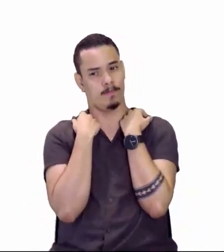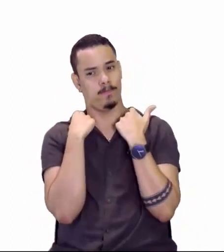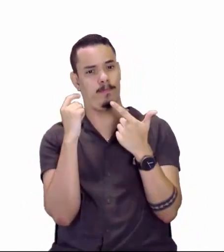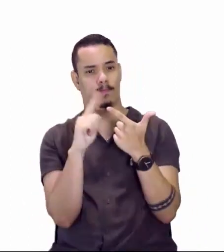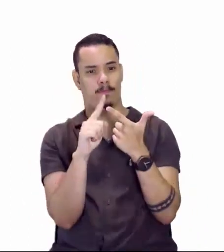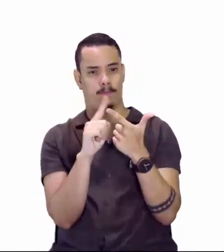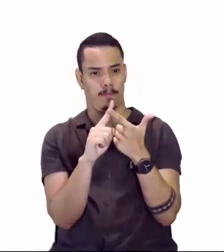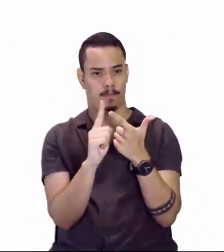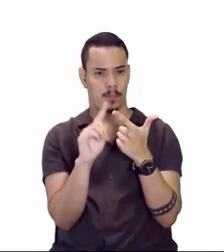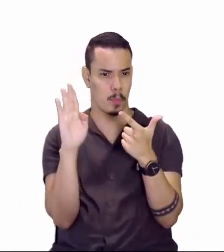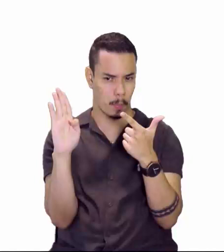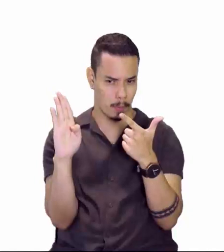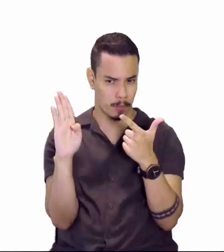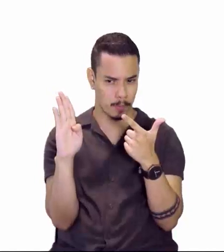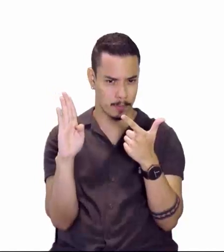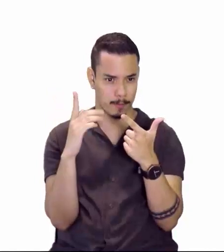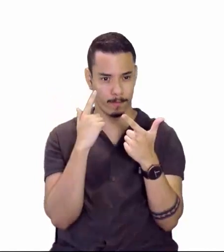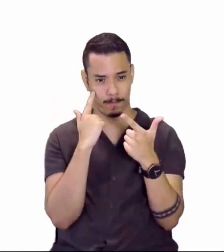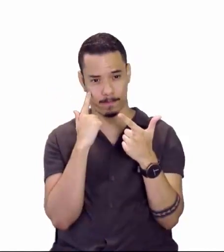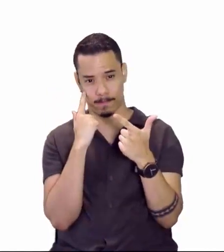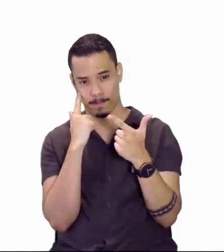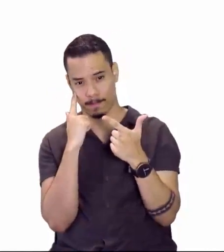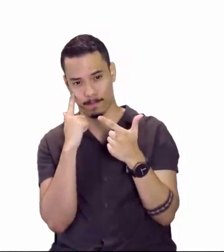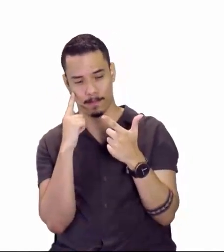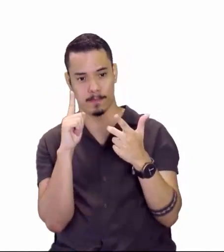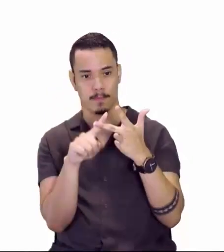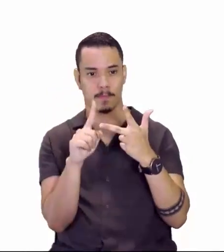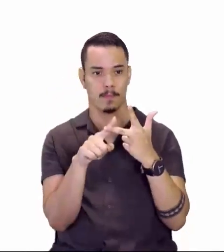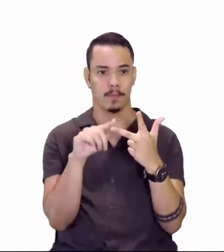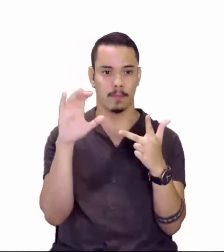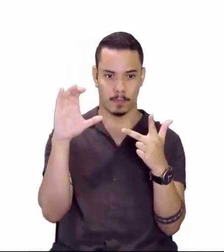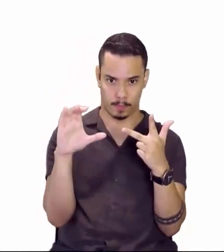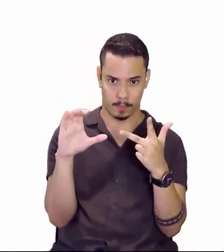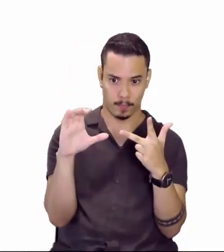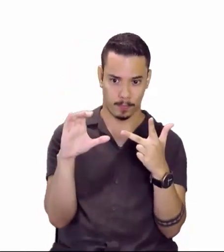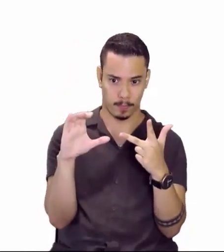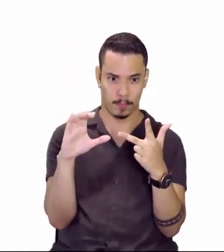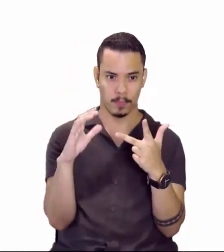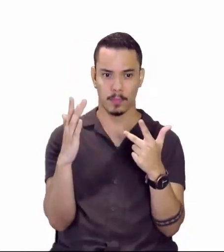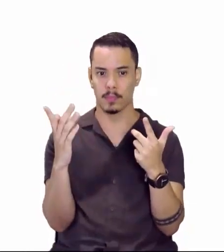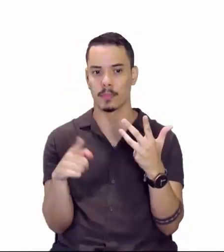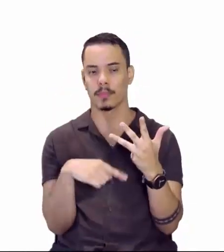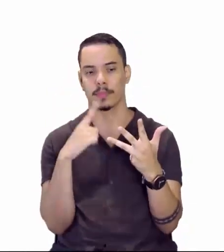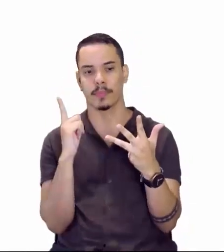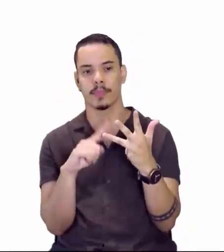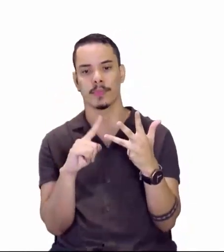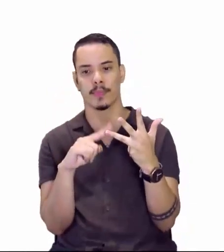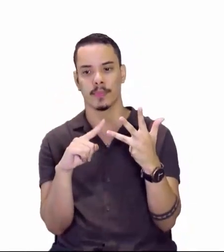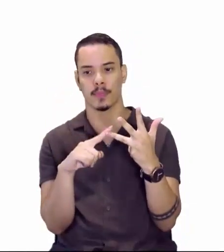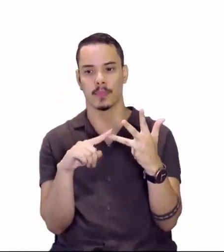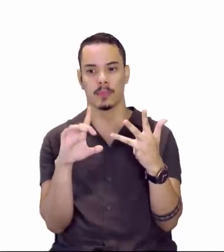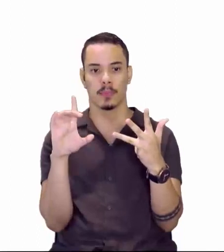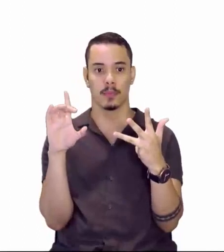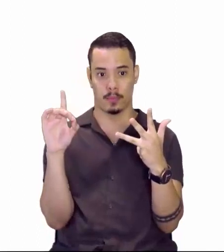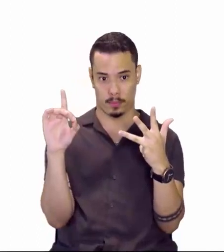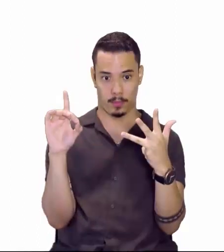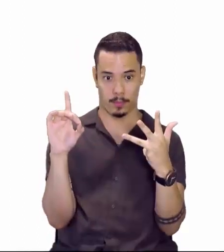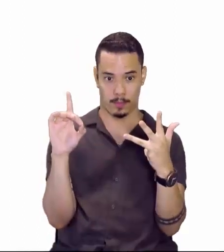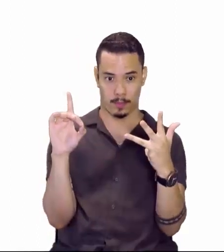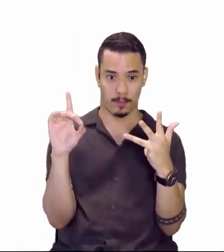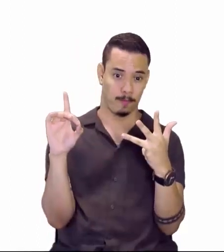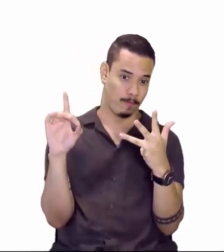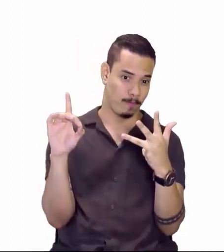B, eles são gases nobres? Letra C, eles são não metais? Letra D, eles são elementos